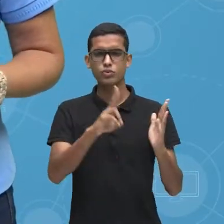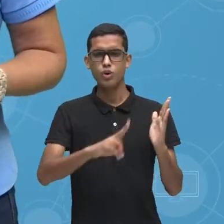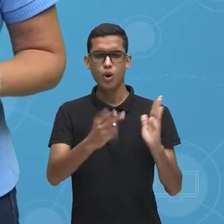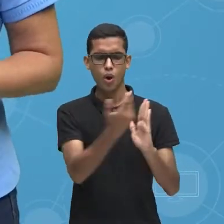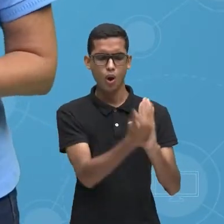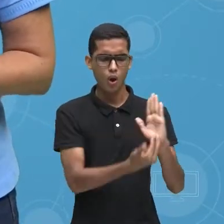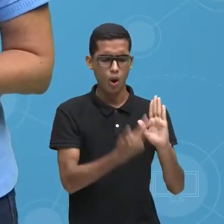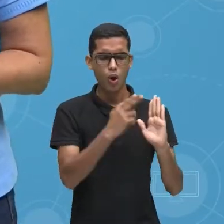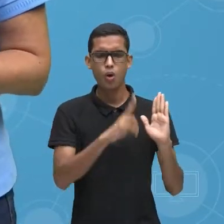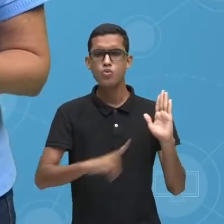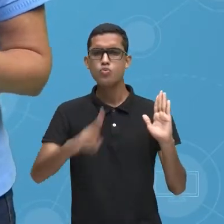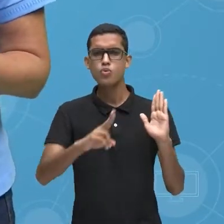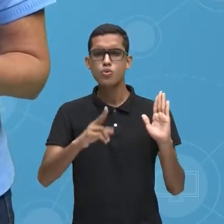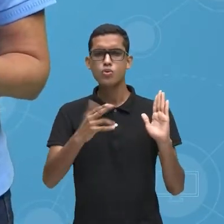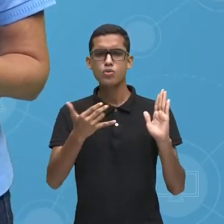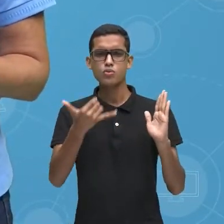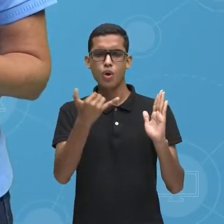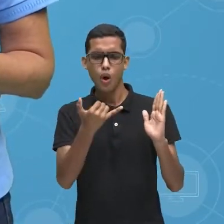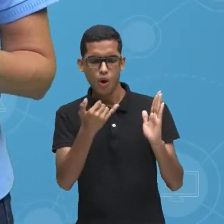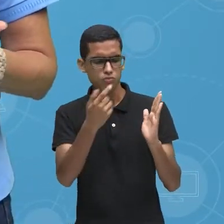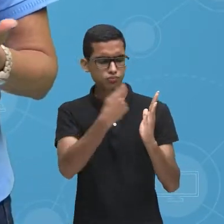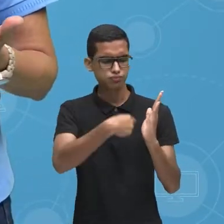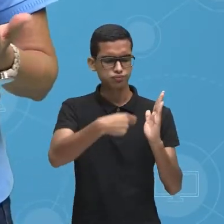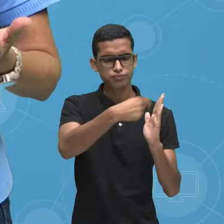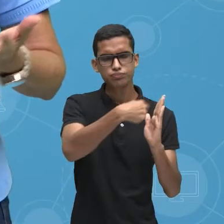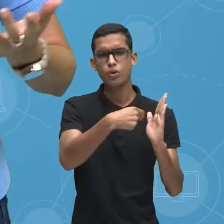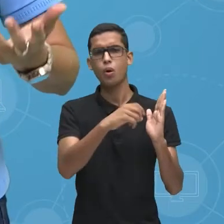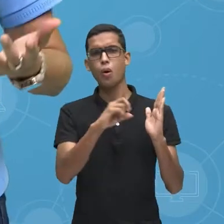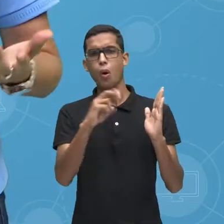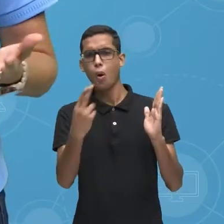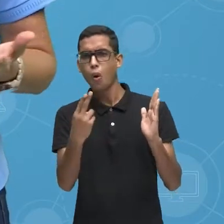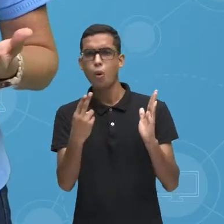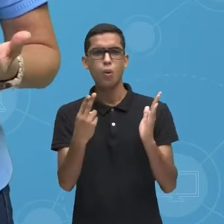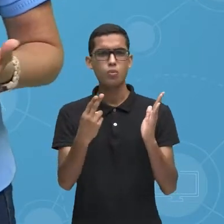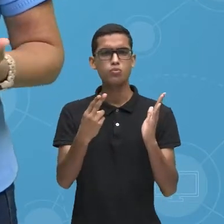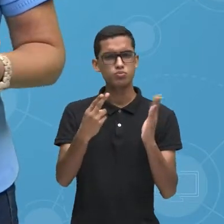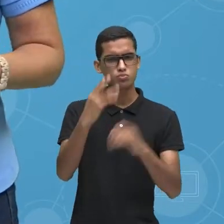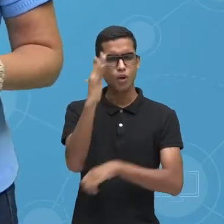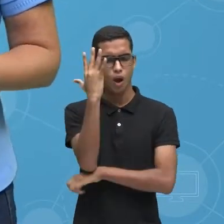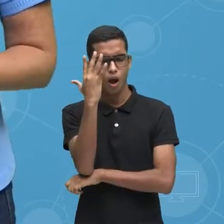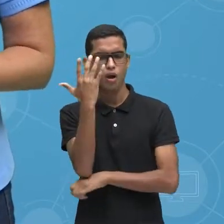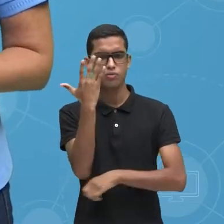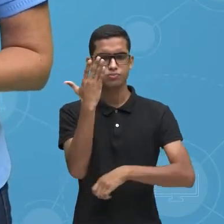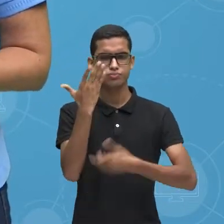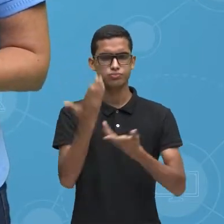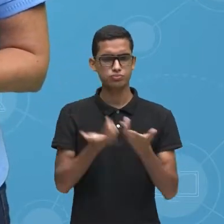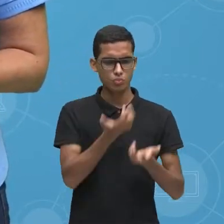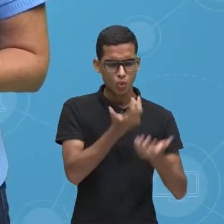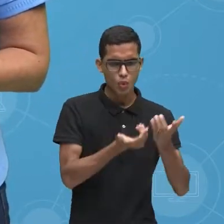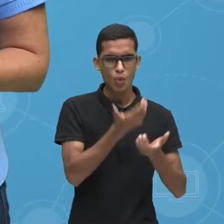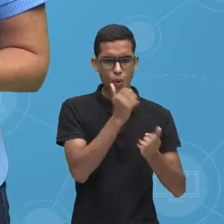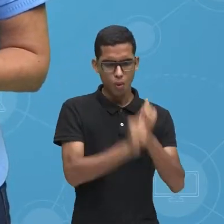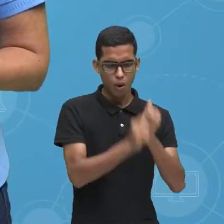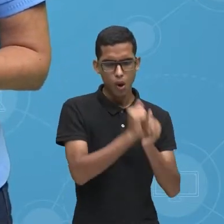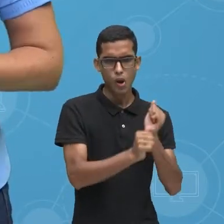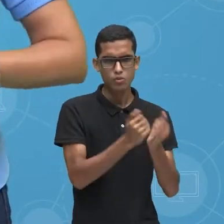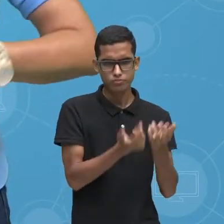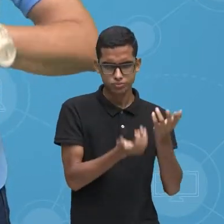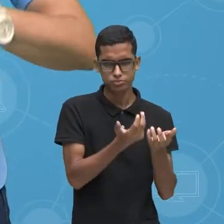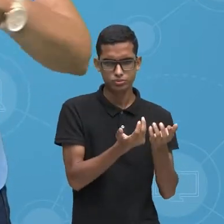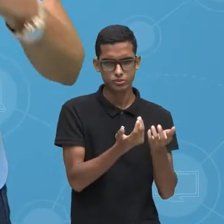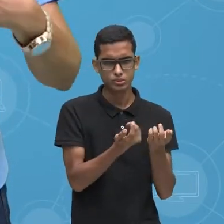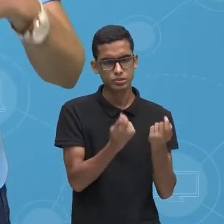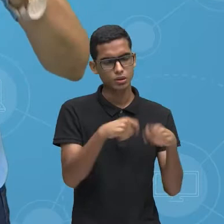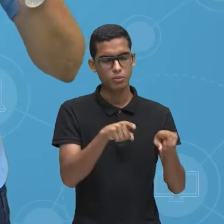um lápis, ou então um carvão. Já a pintura, você necessita de tinta.